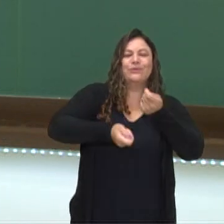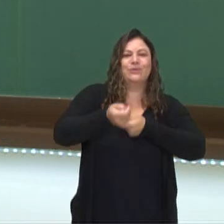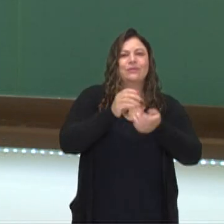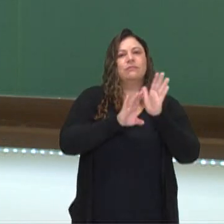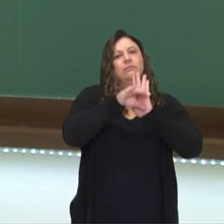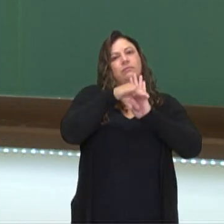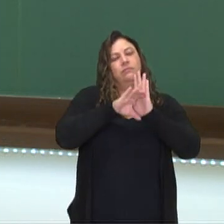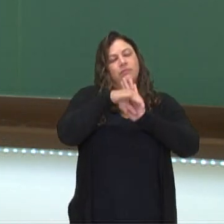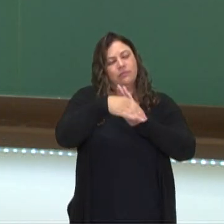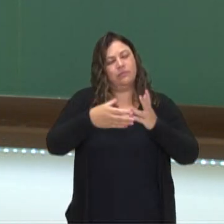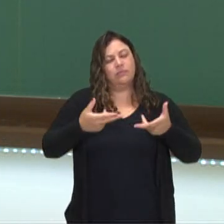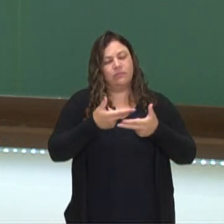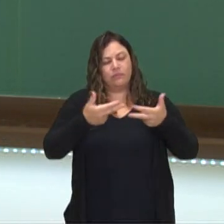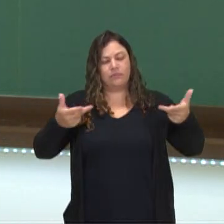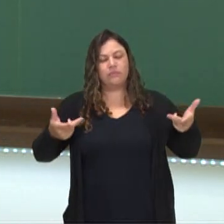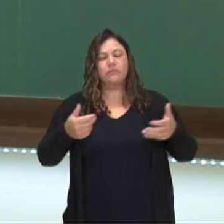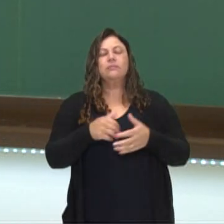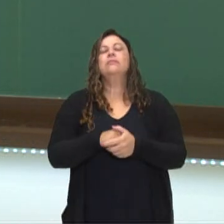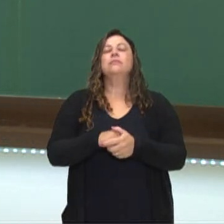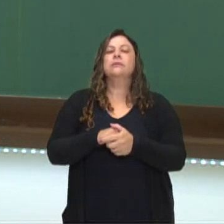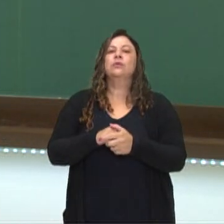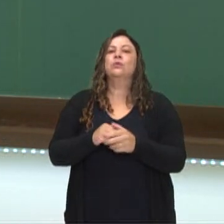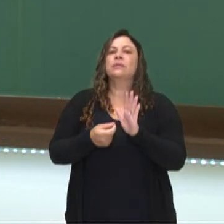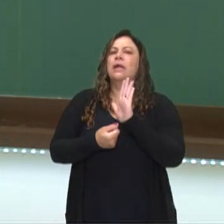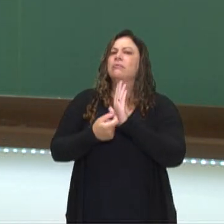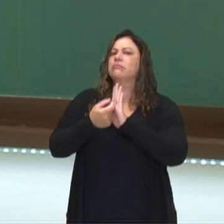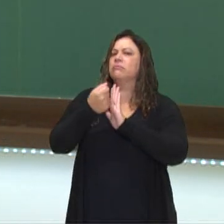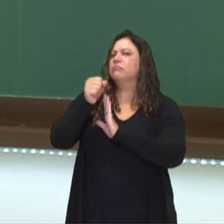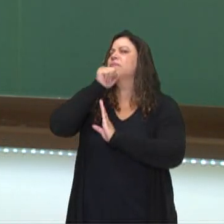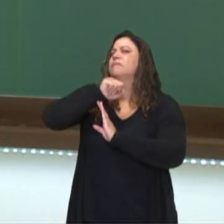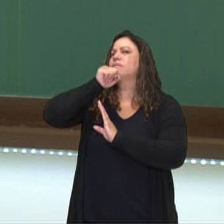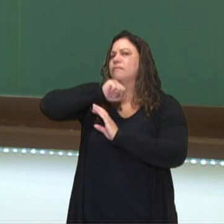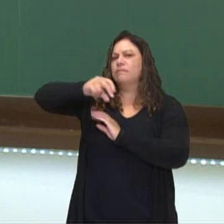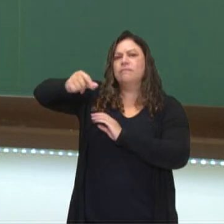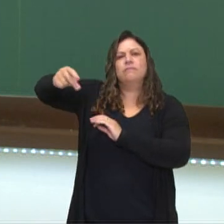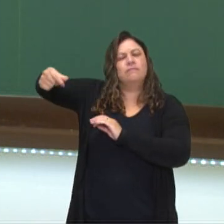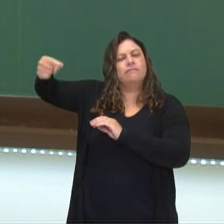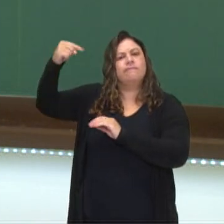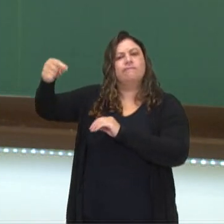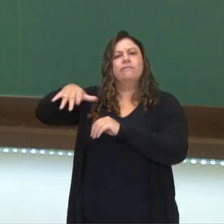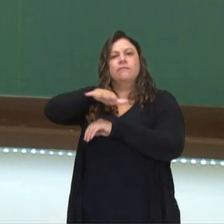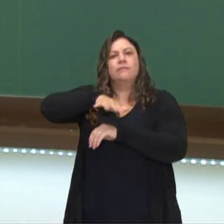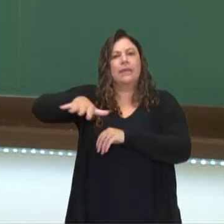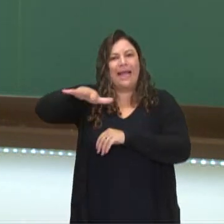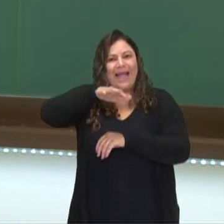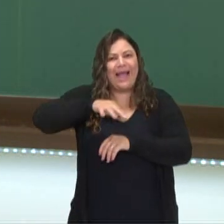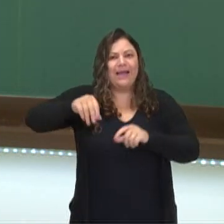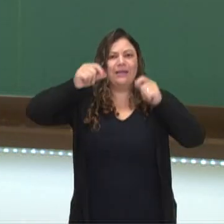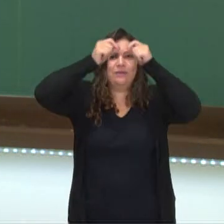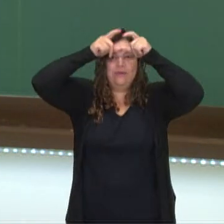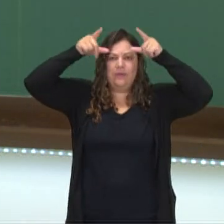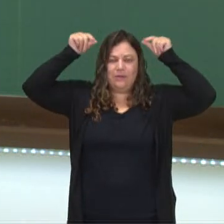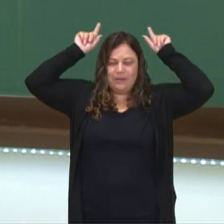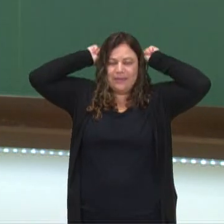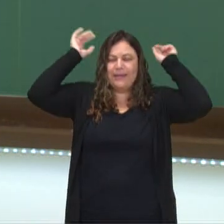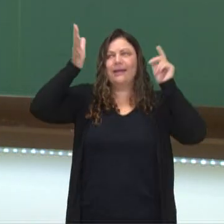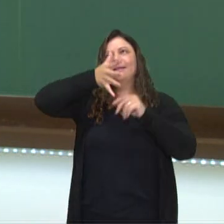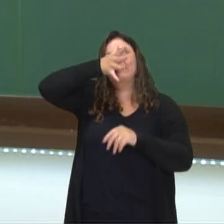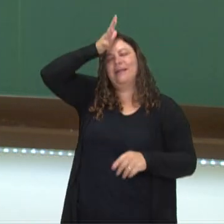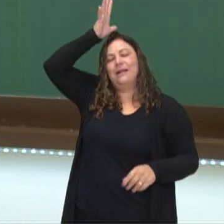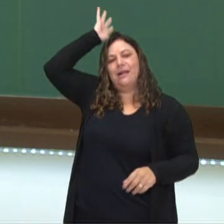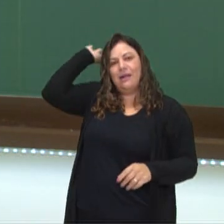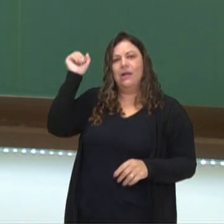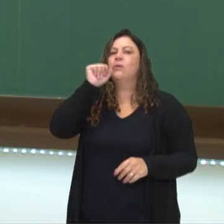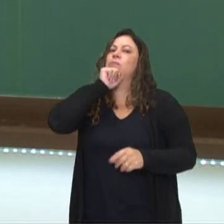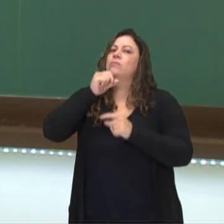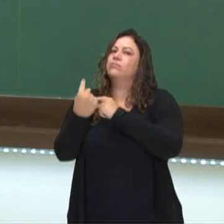de Valores é algo muito antigo. Era simplesmente um espaço na Grécia, na Roma Antiga,